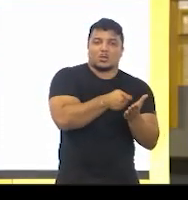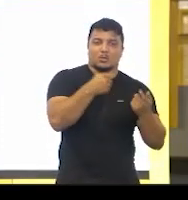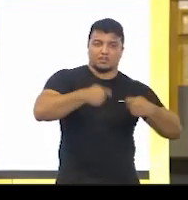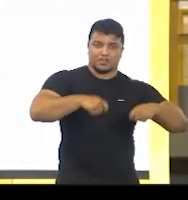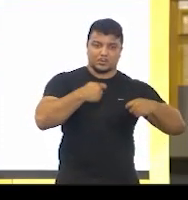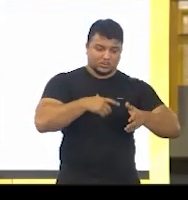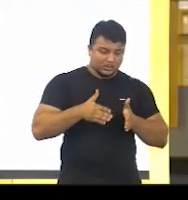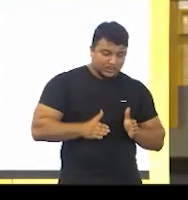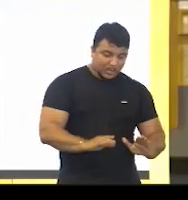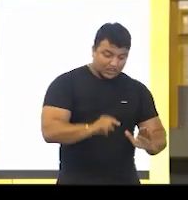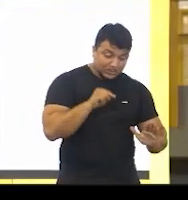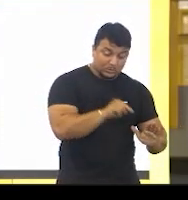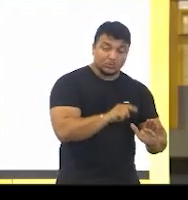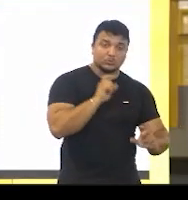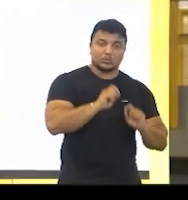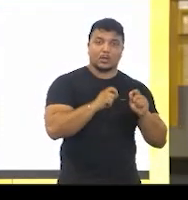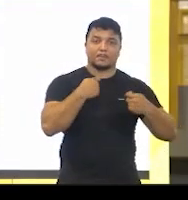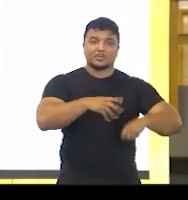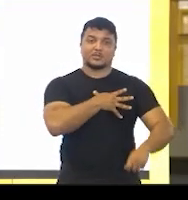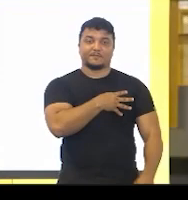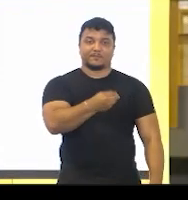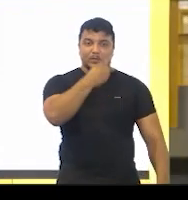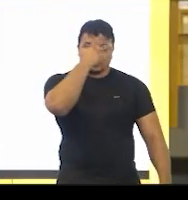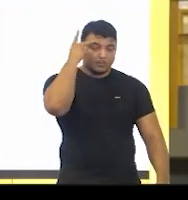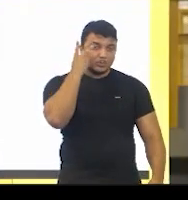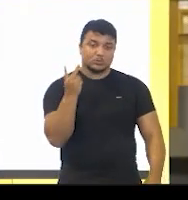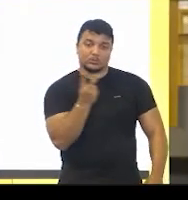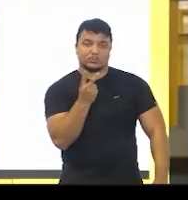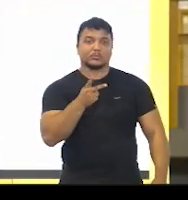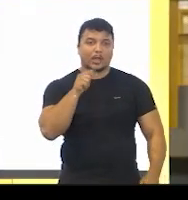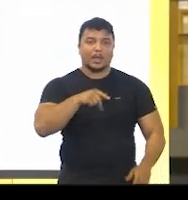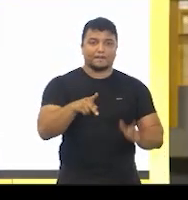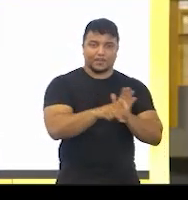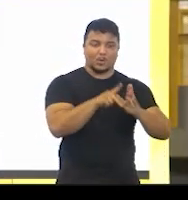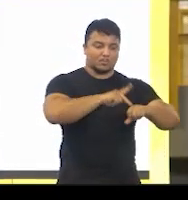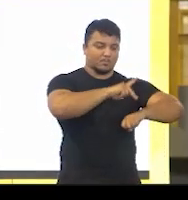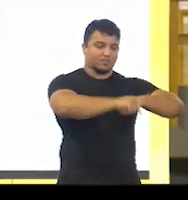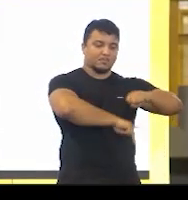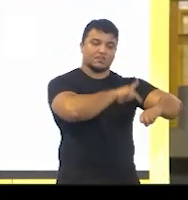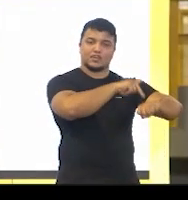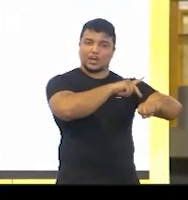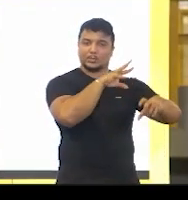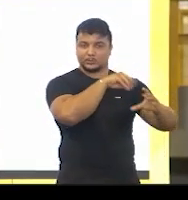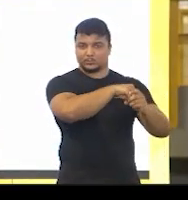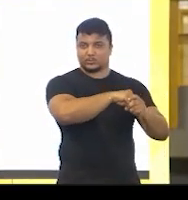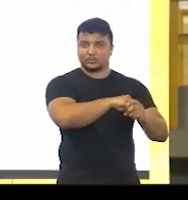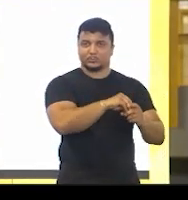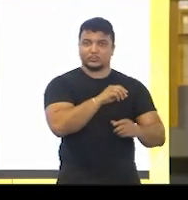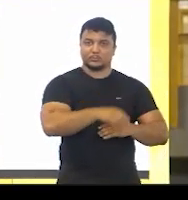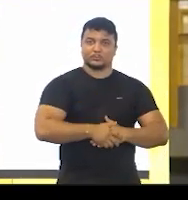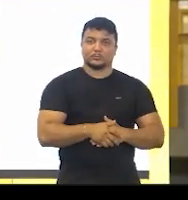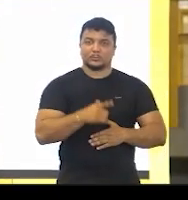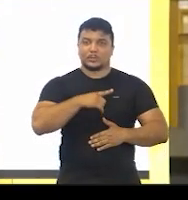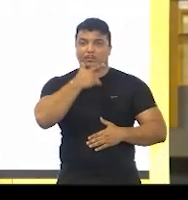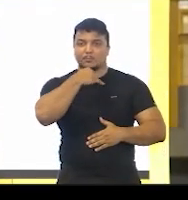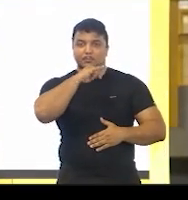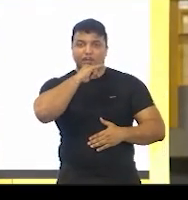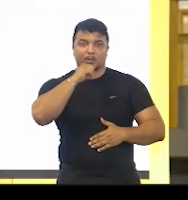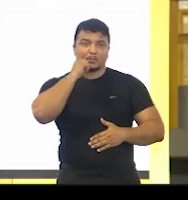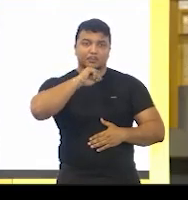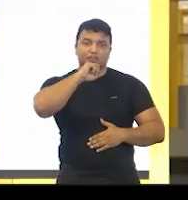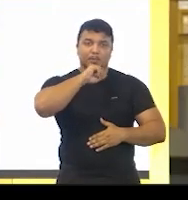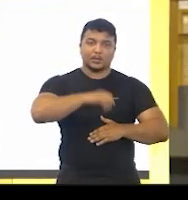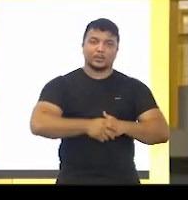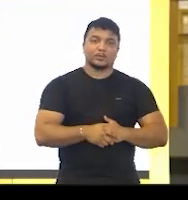os nascidos sejam filhos de pais e mães libaneses. Seus pais,